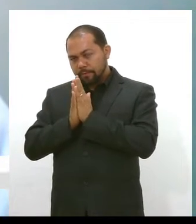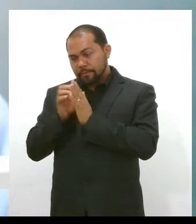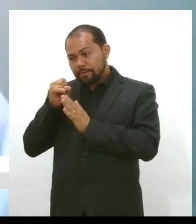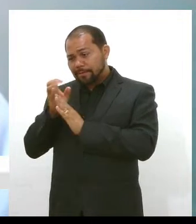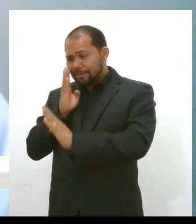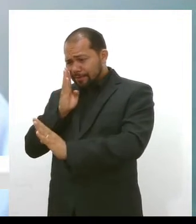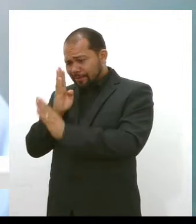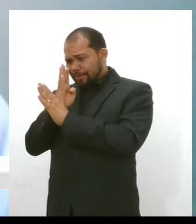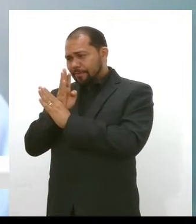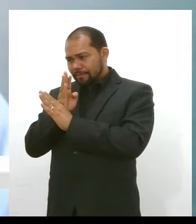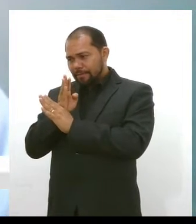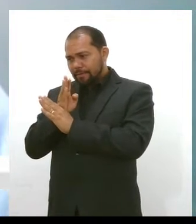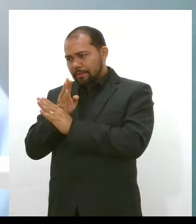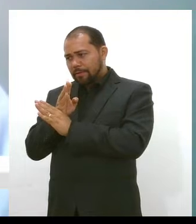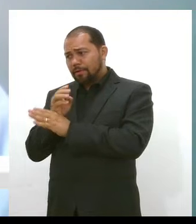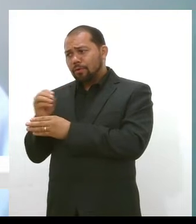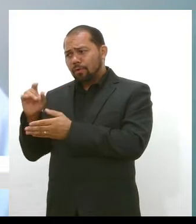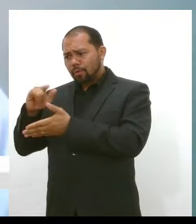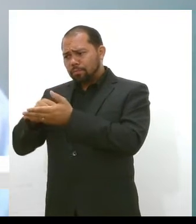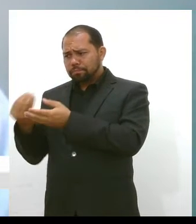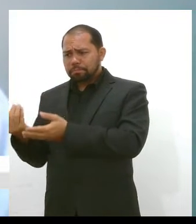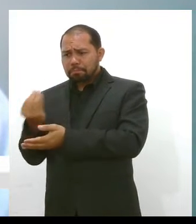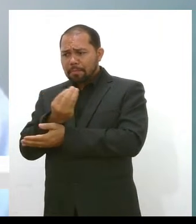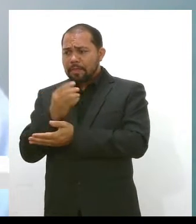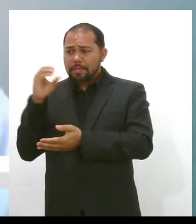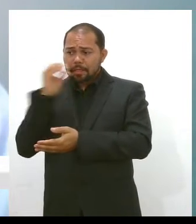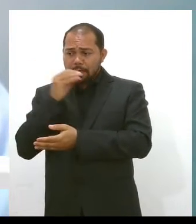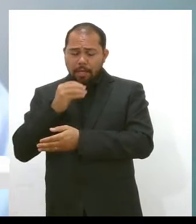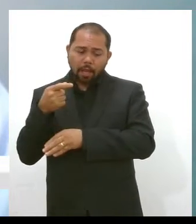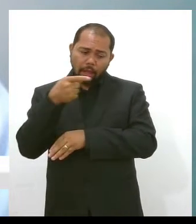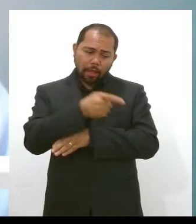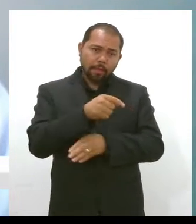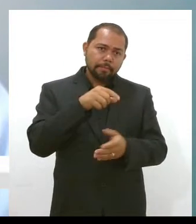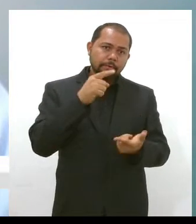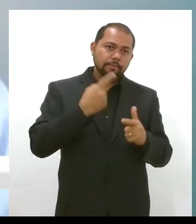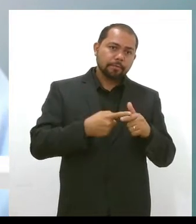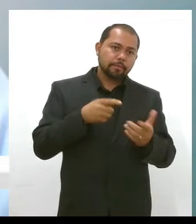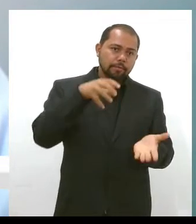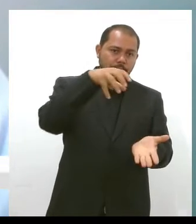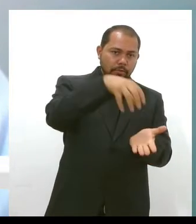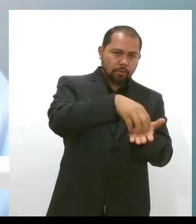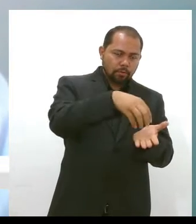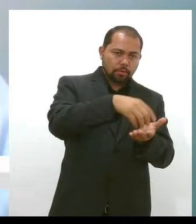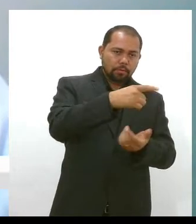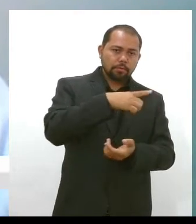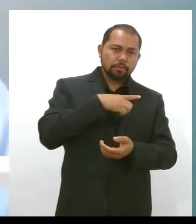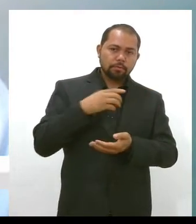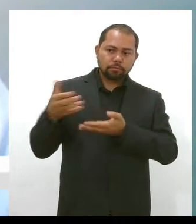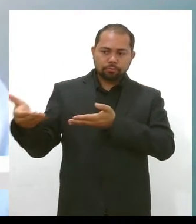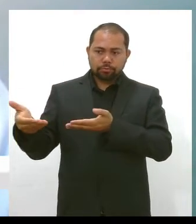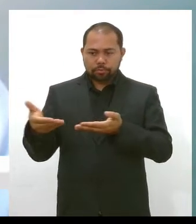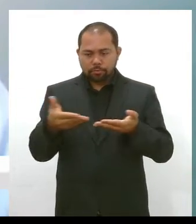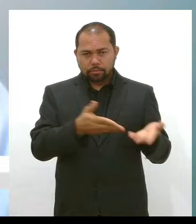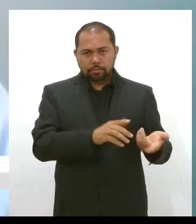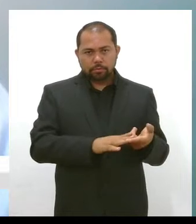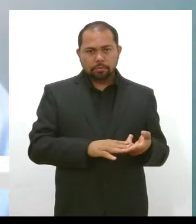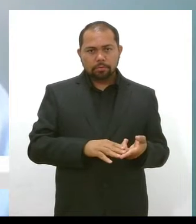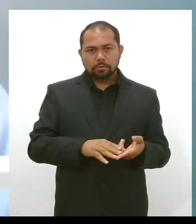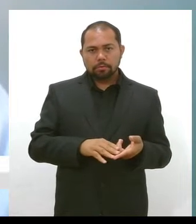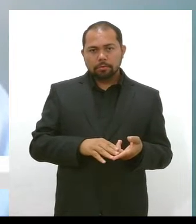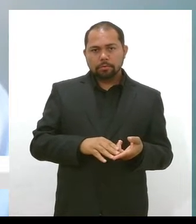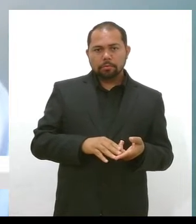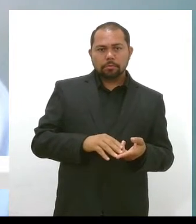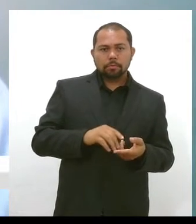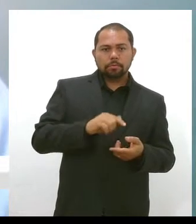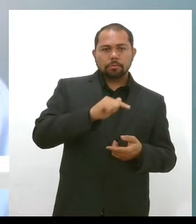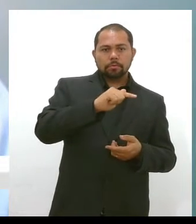gestante, né? Porque o CAISME atende a são 74